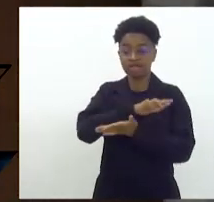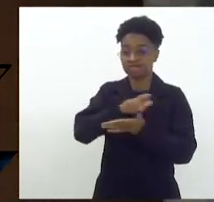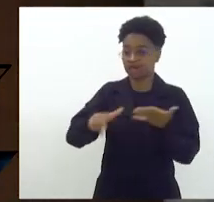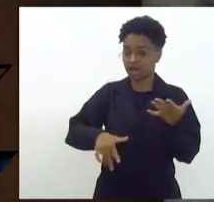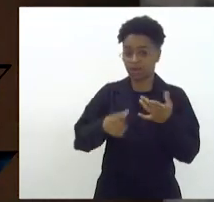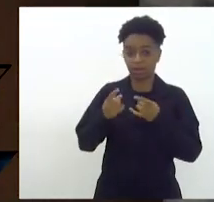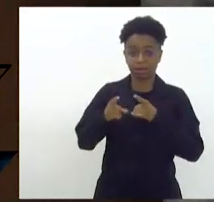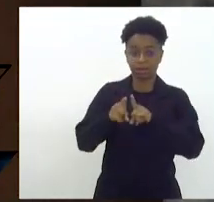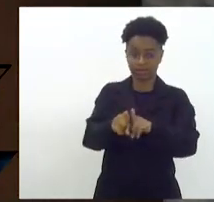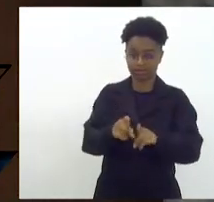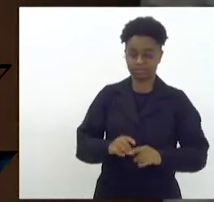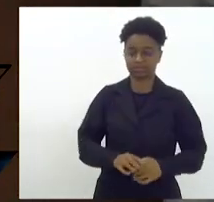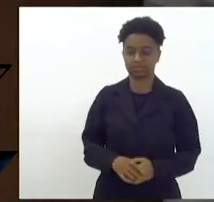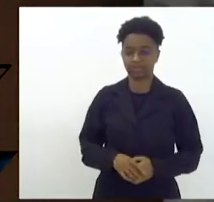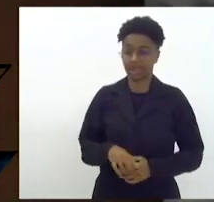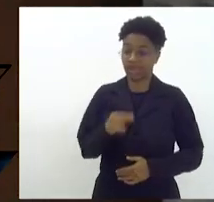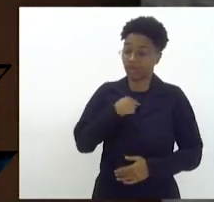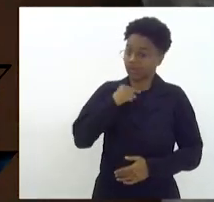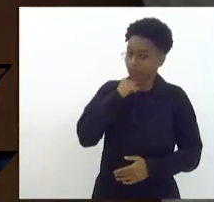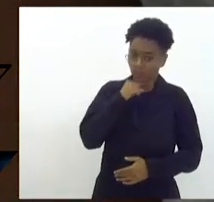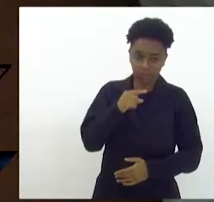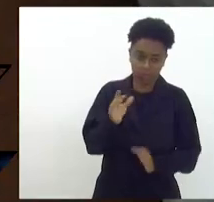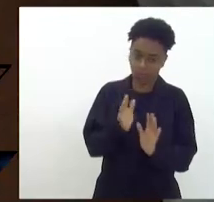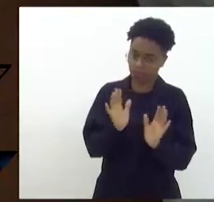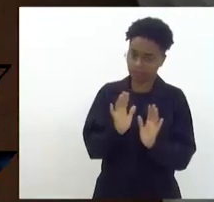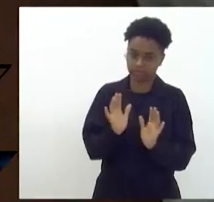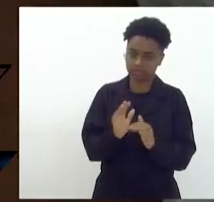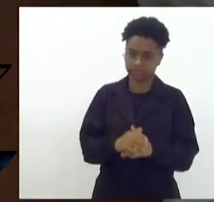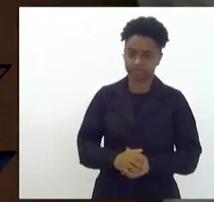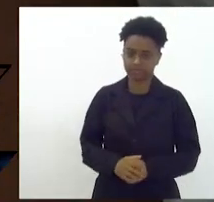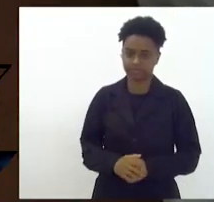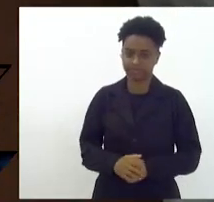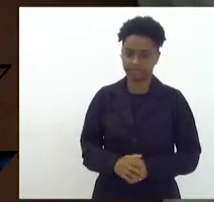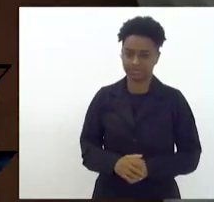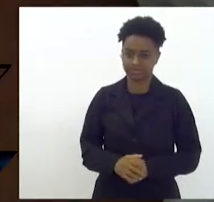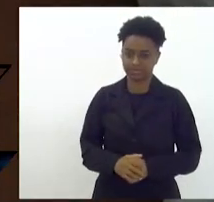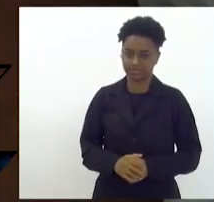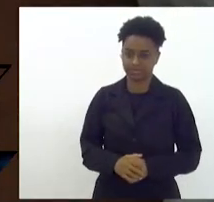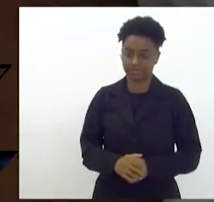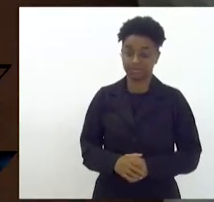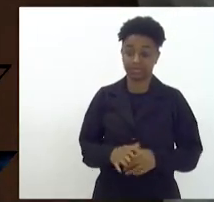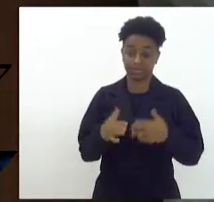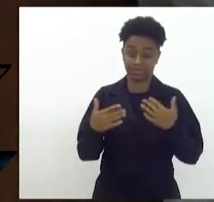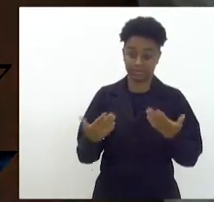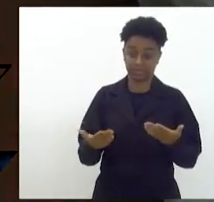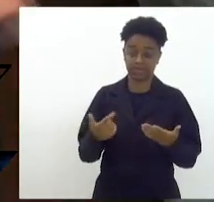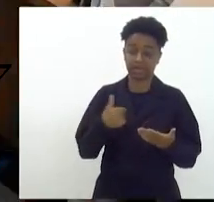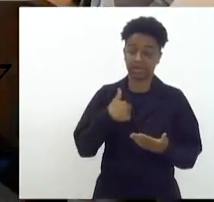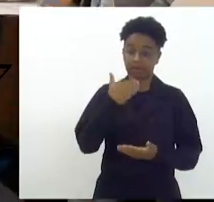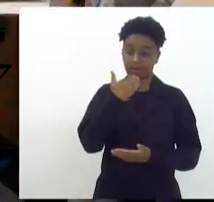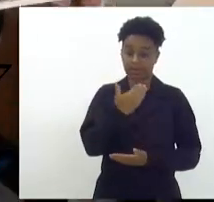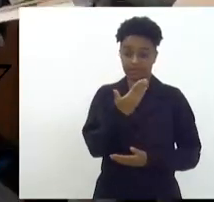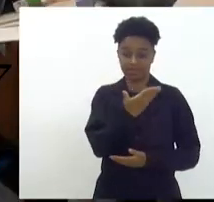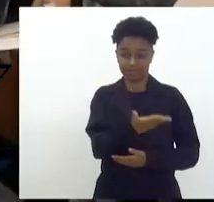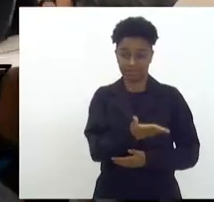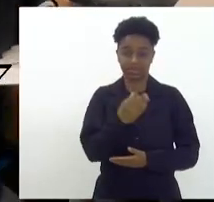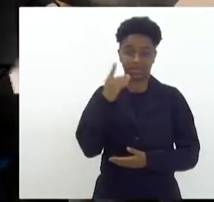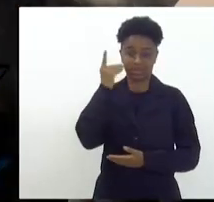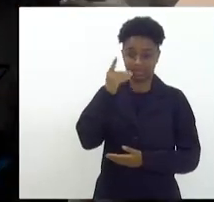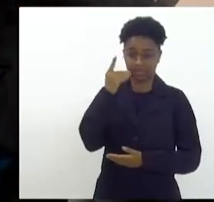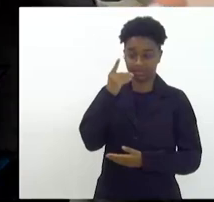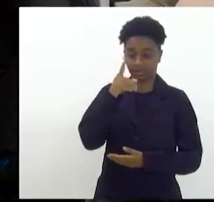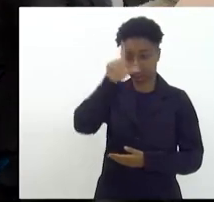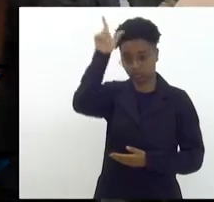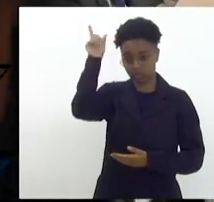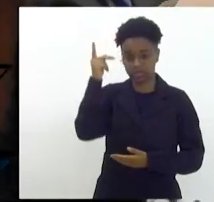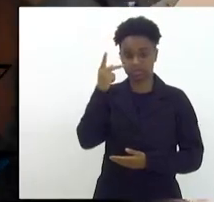ao mesmo tempo eu ainda não consegui isso então eu quero pedir ao Deputado Luiz Paulo a sensibilidade e